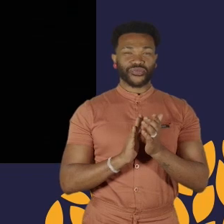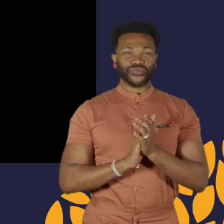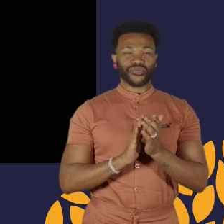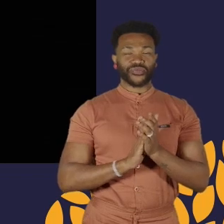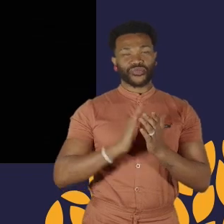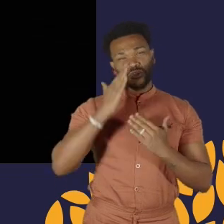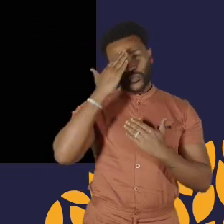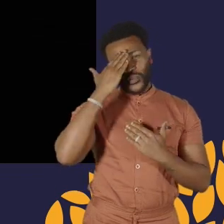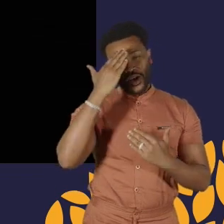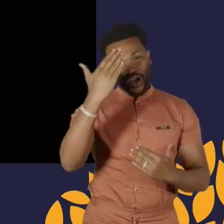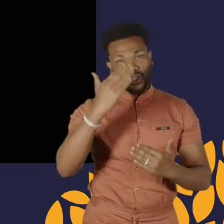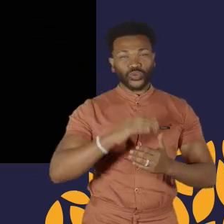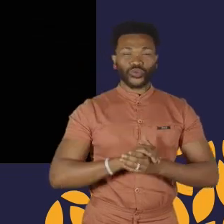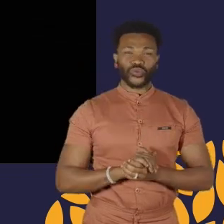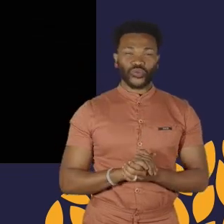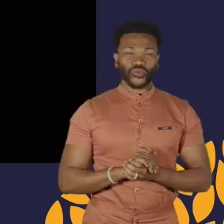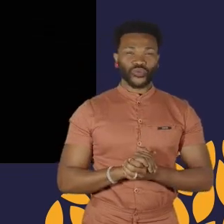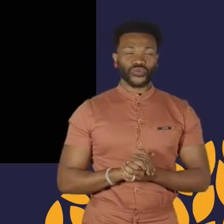Obrigado.